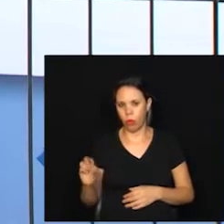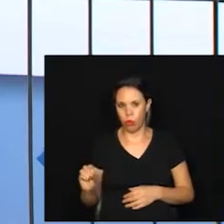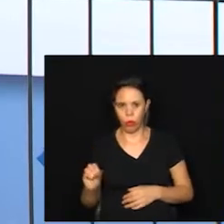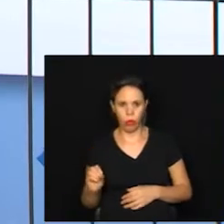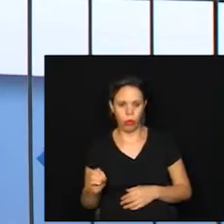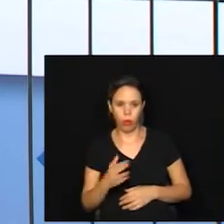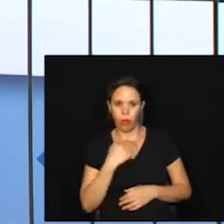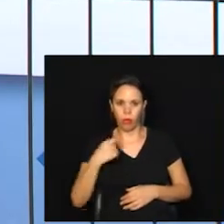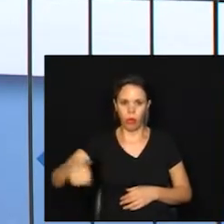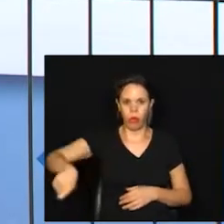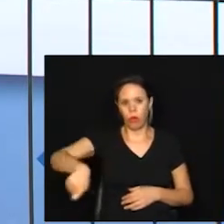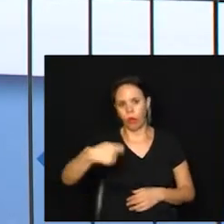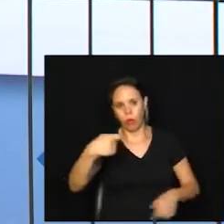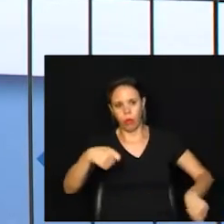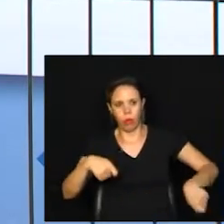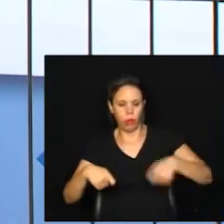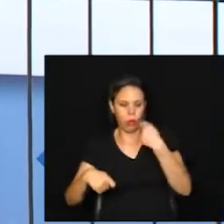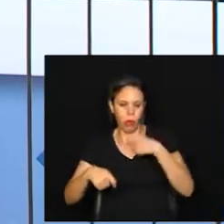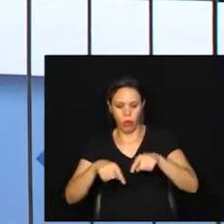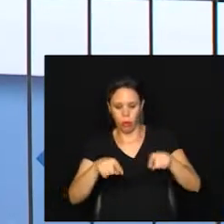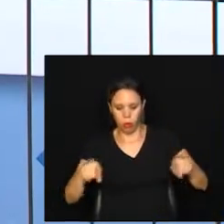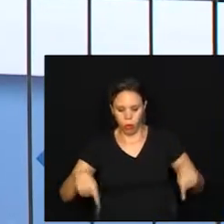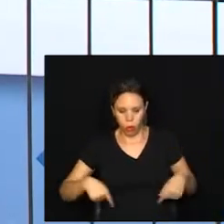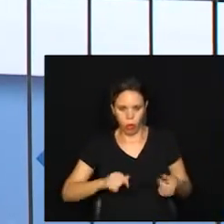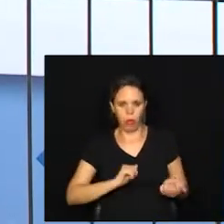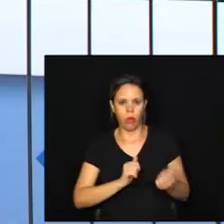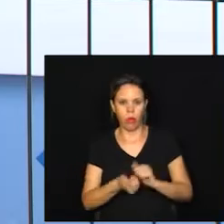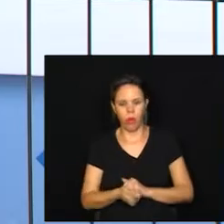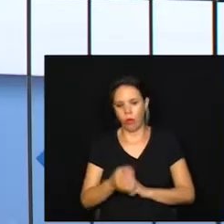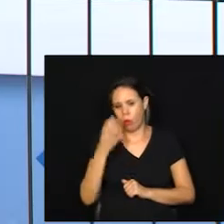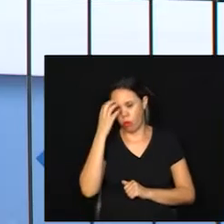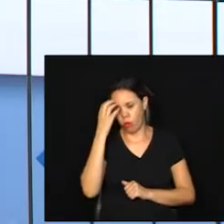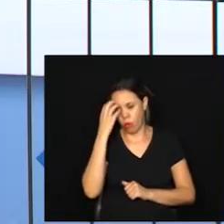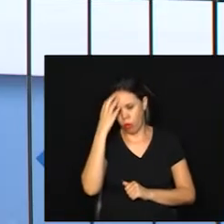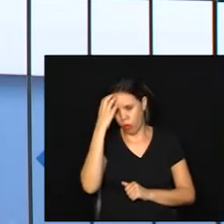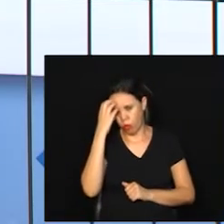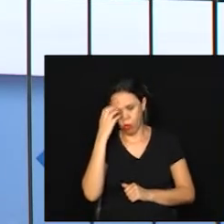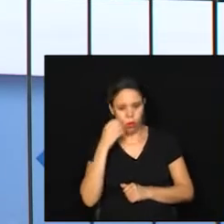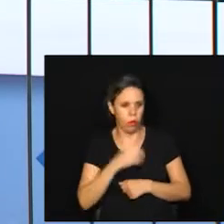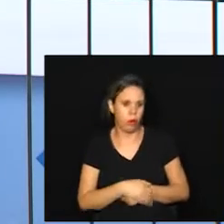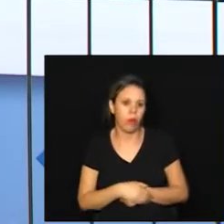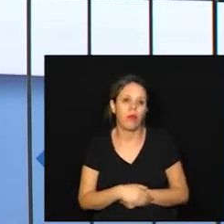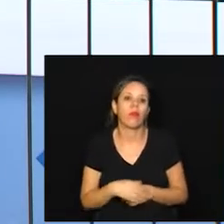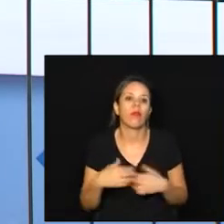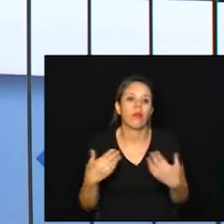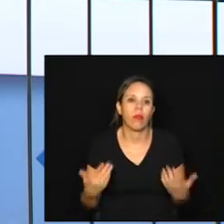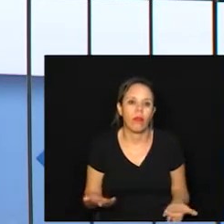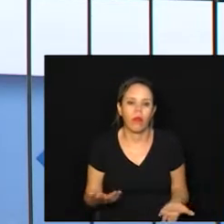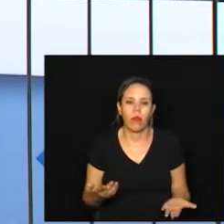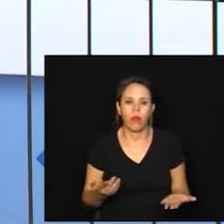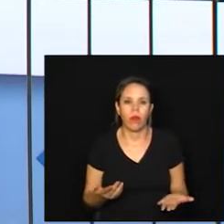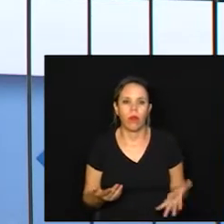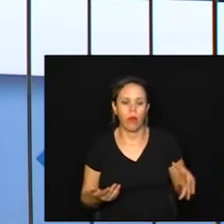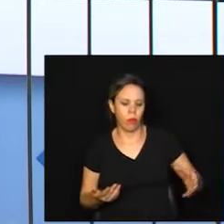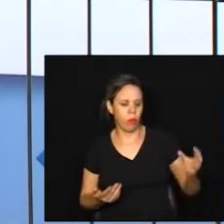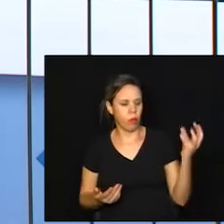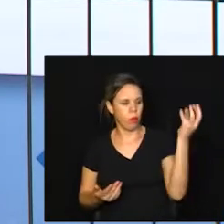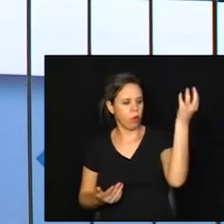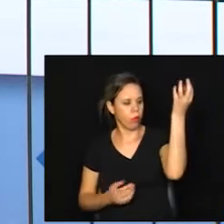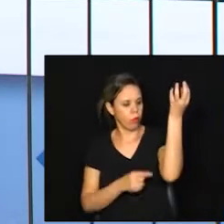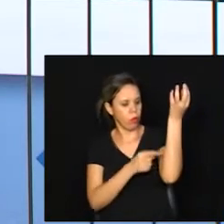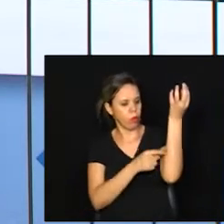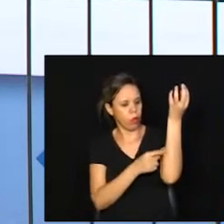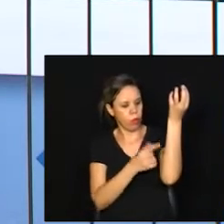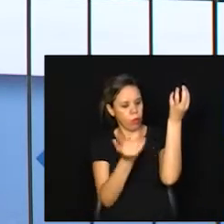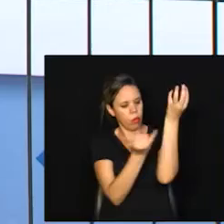que jogava tênis em uma das quadras da Lagoa do Taquaral, ali do parque, quando encostou em um poste de